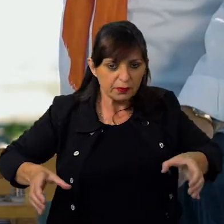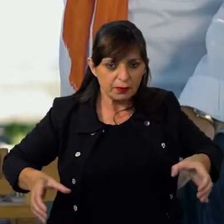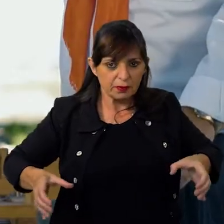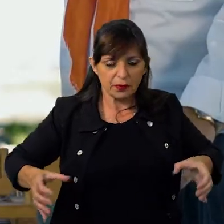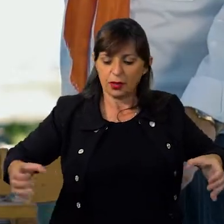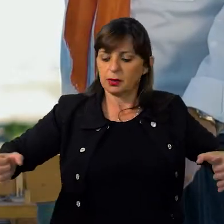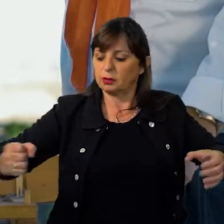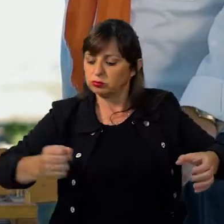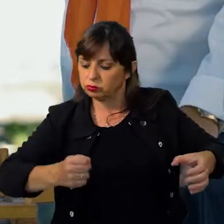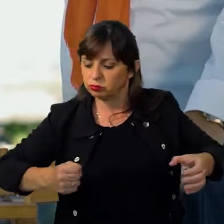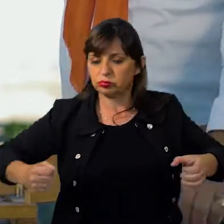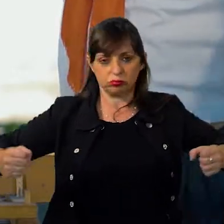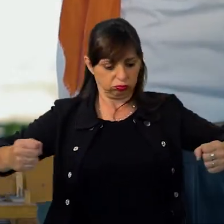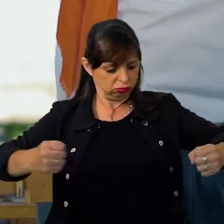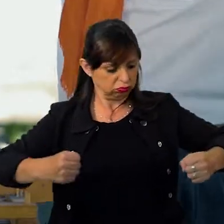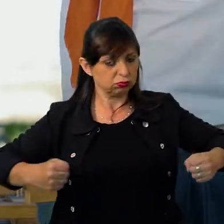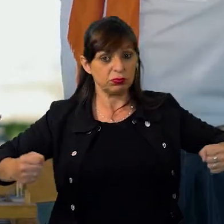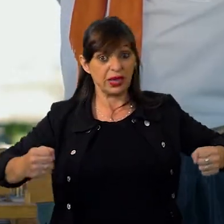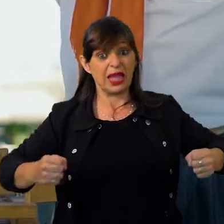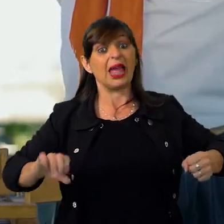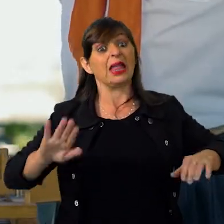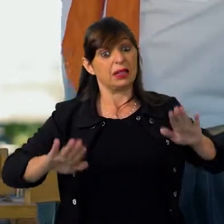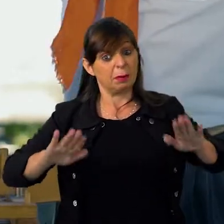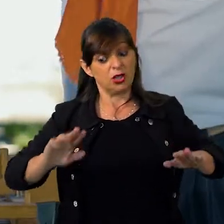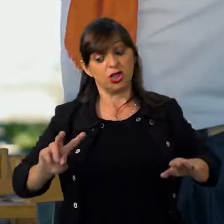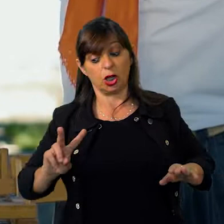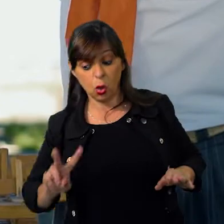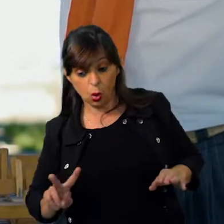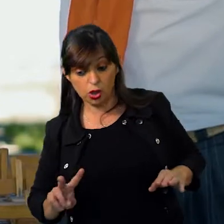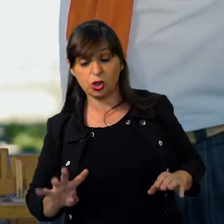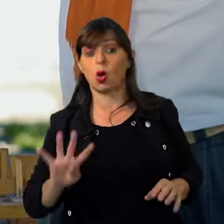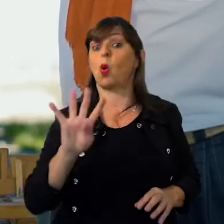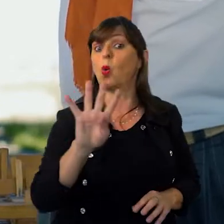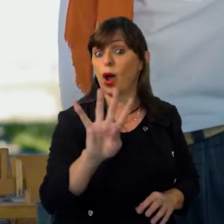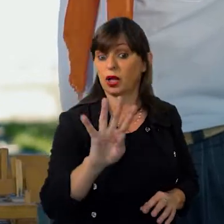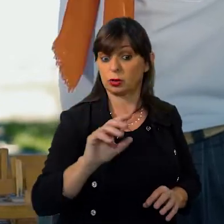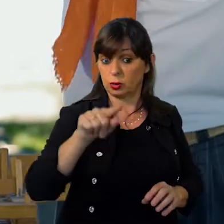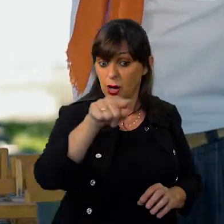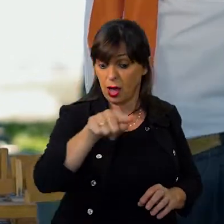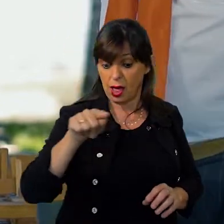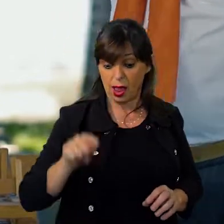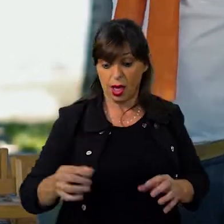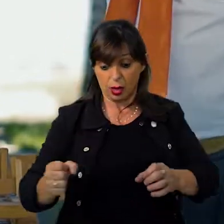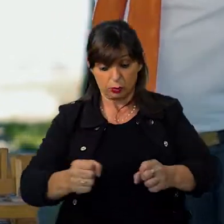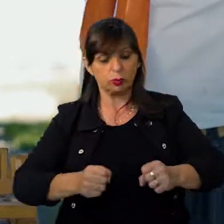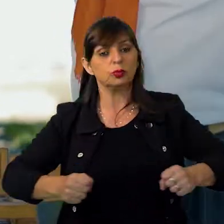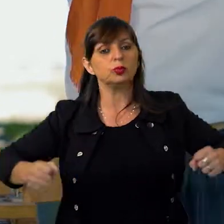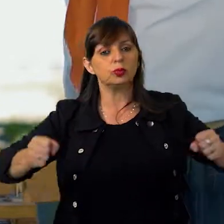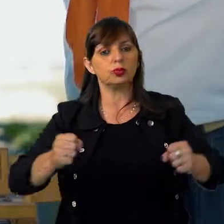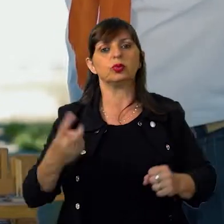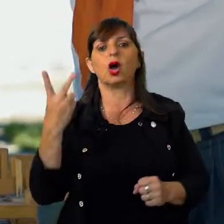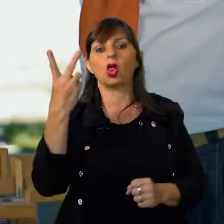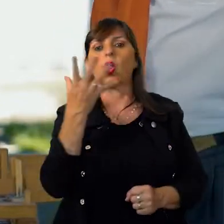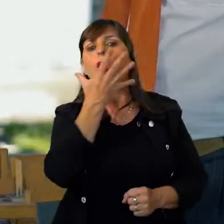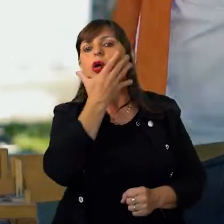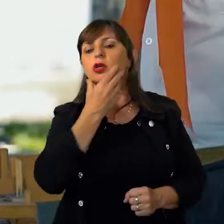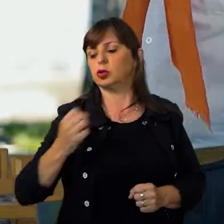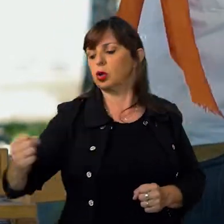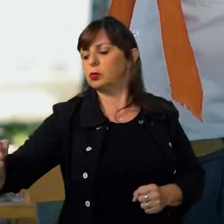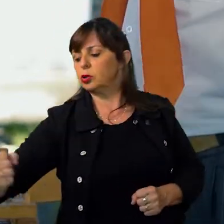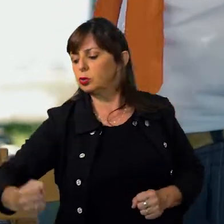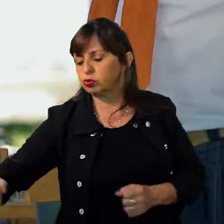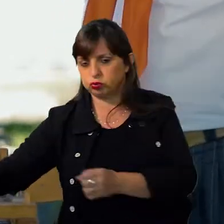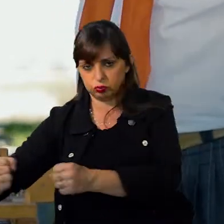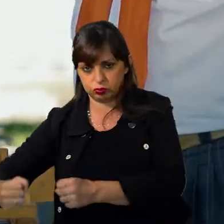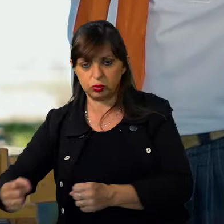Balsa você tinha dependendo do tamanho da Balsa quatro remos ou dois para cada Remo você tinha dois homens uma